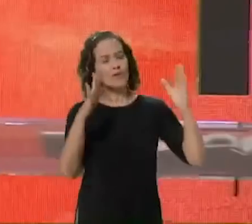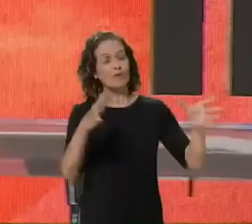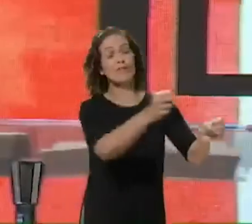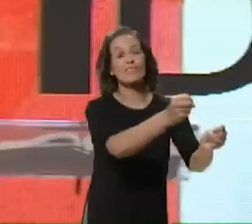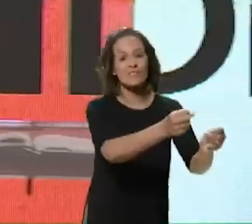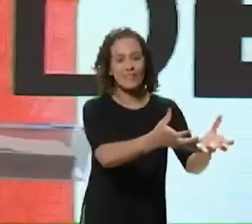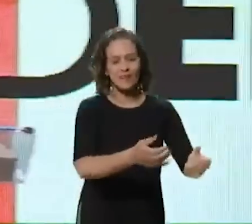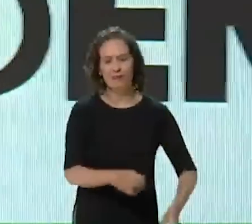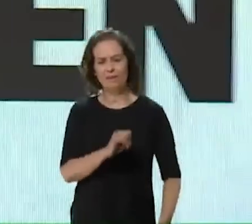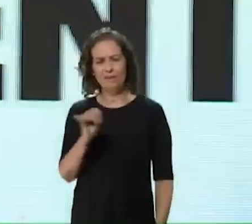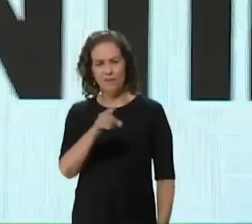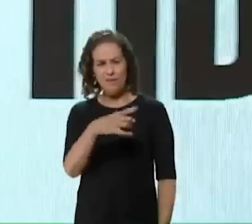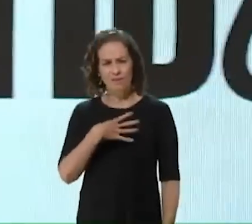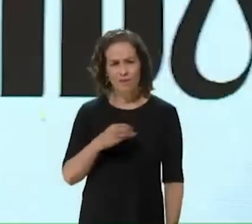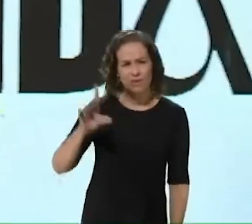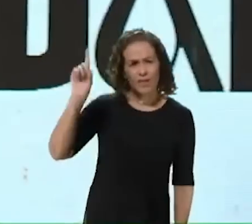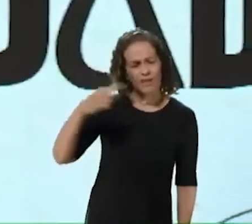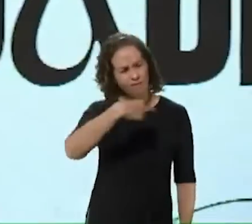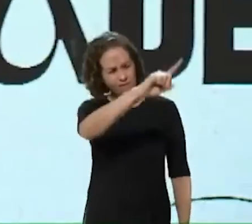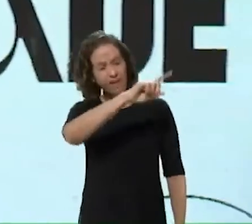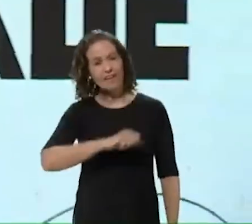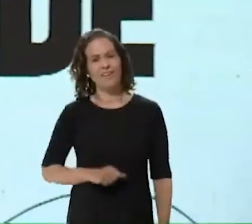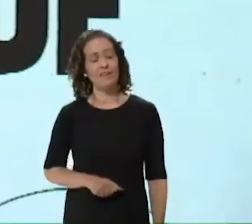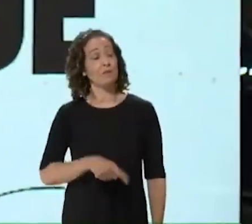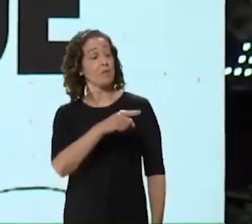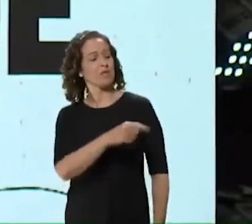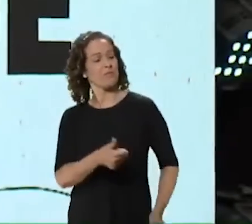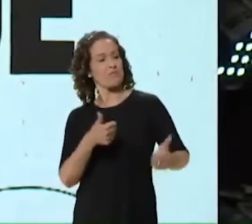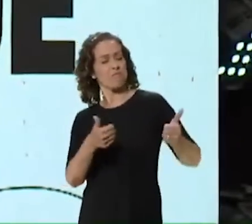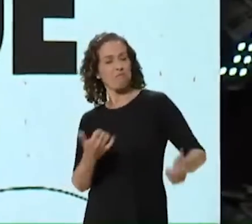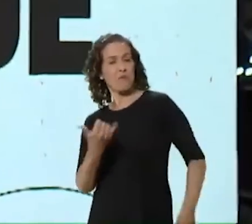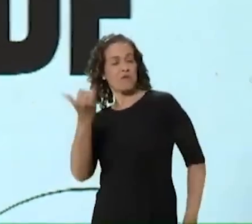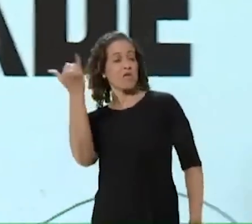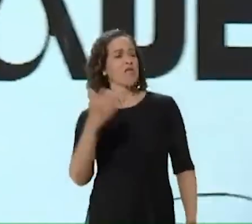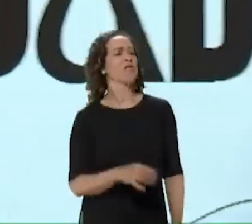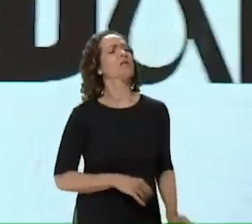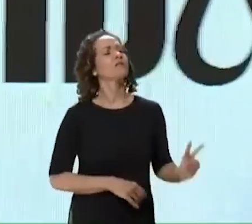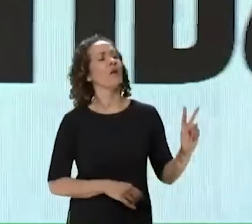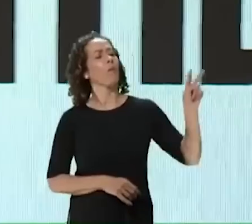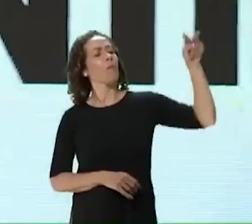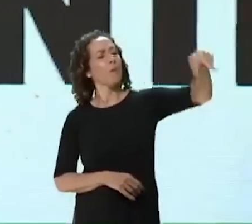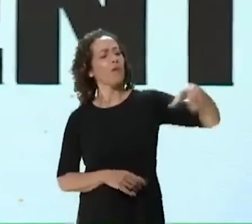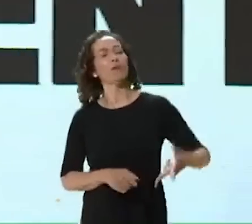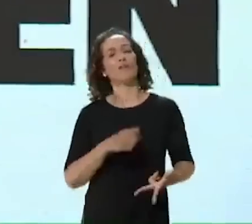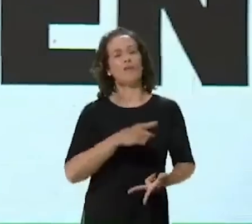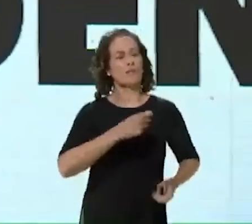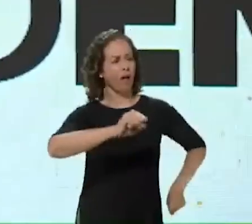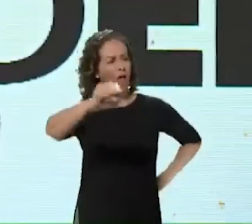Se você é filho de Deus, vai lá. Você não é o cara? Pula aí e sai voando. Você não é o Clark Kent?